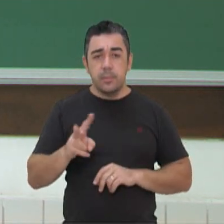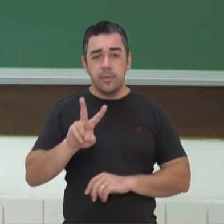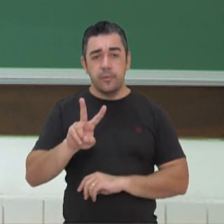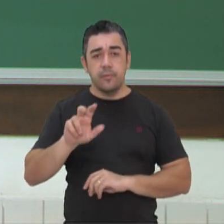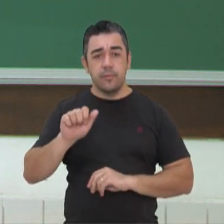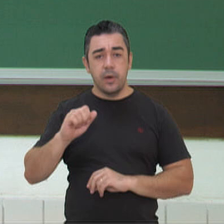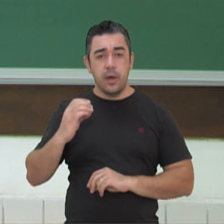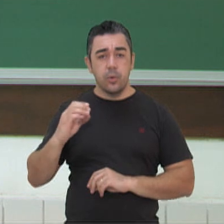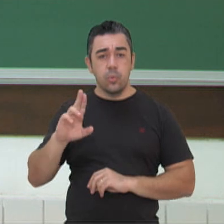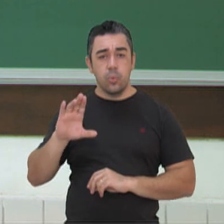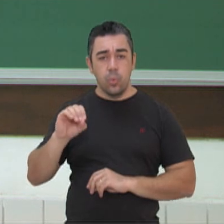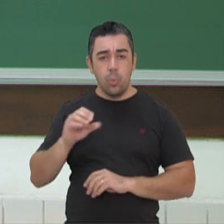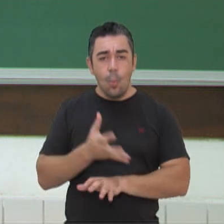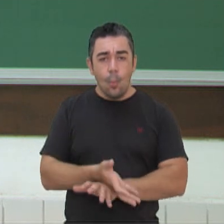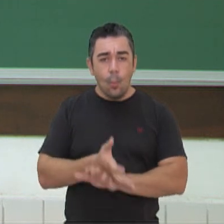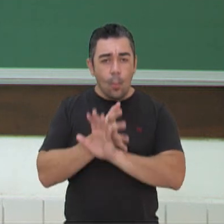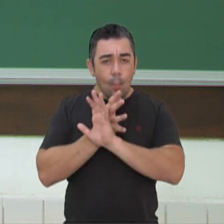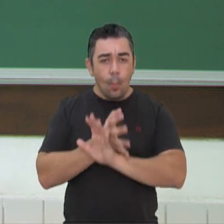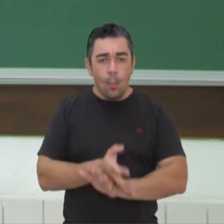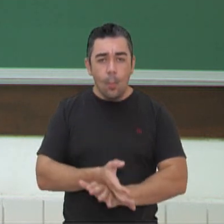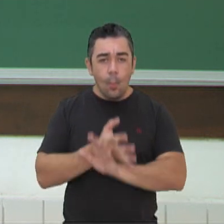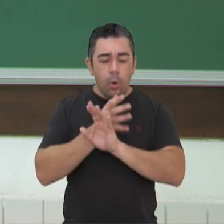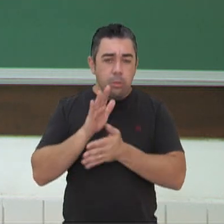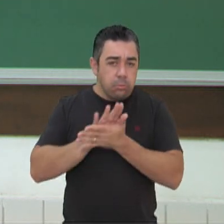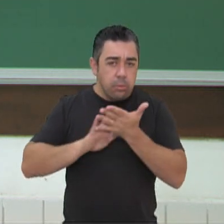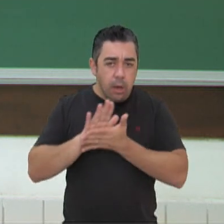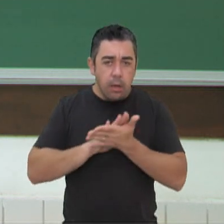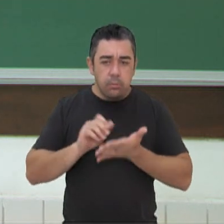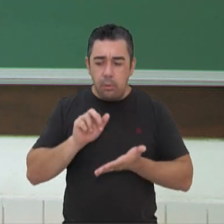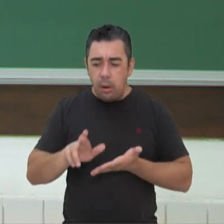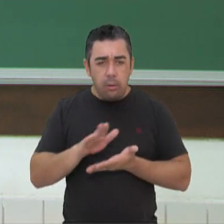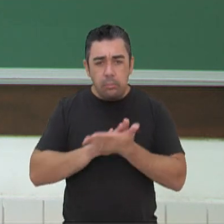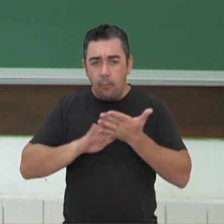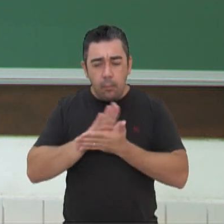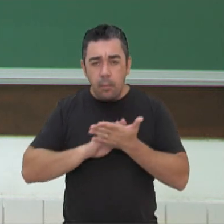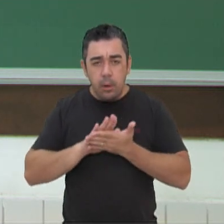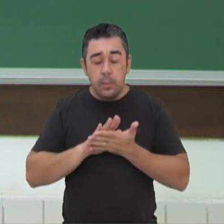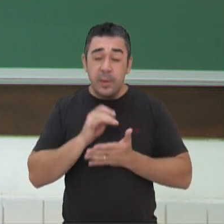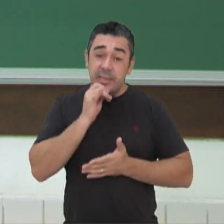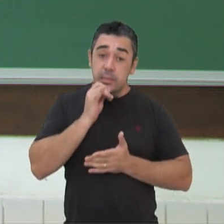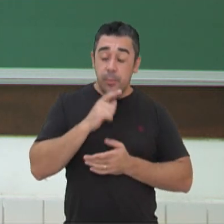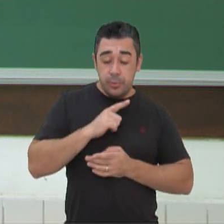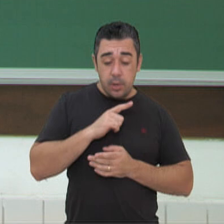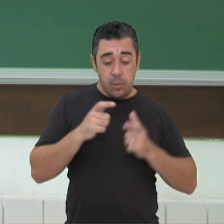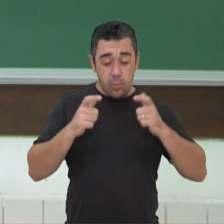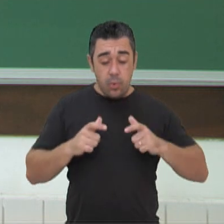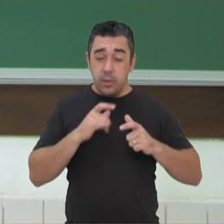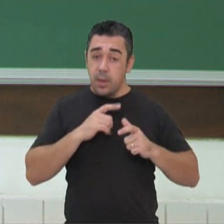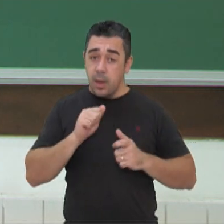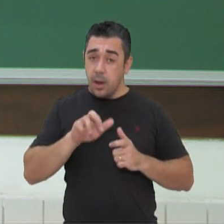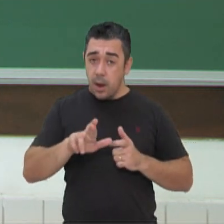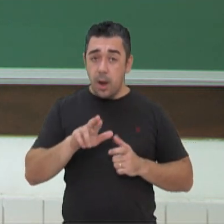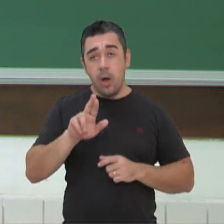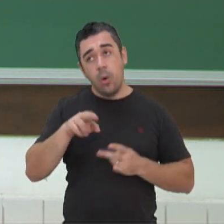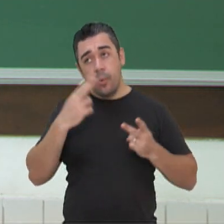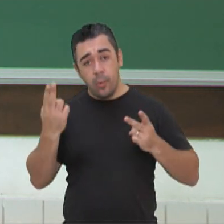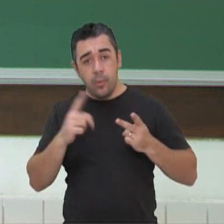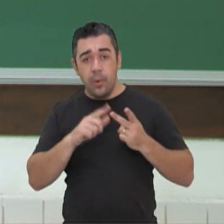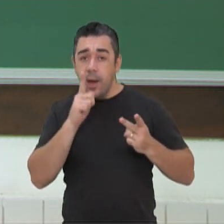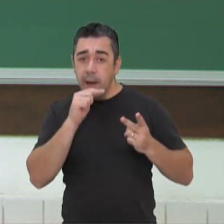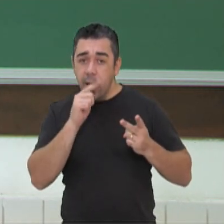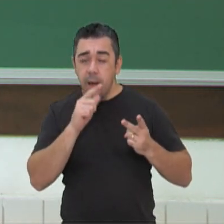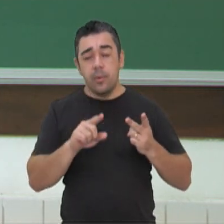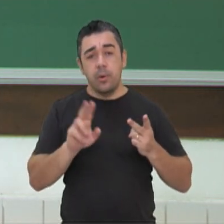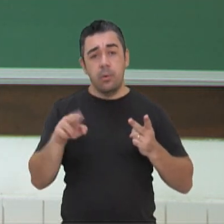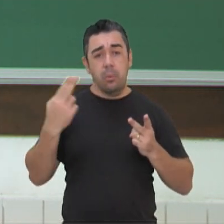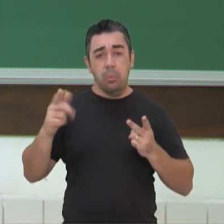vácuo, mas essas cargas podem estar nas proximidades numa região de ar, numa região na água e enfim,